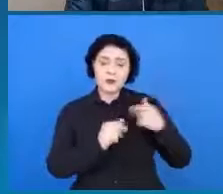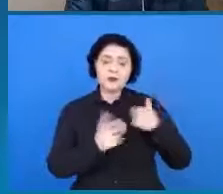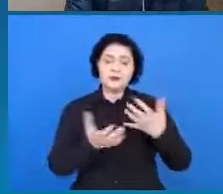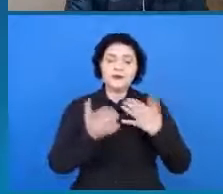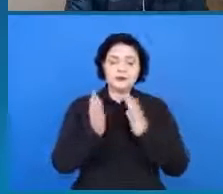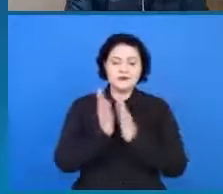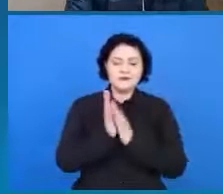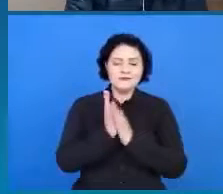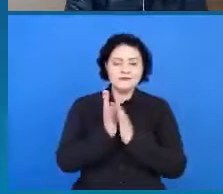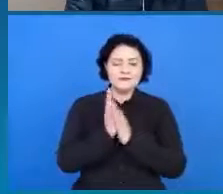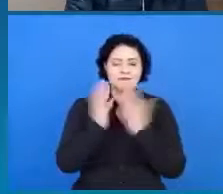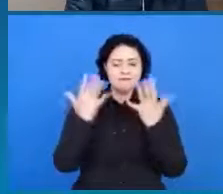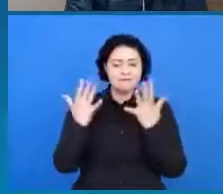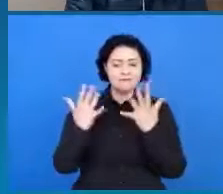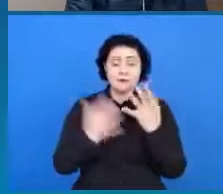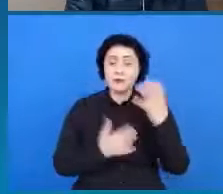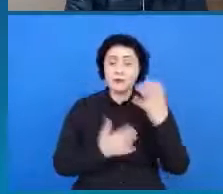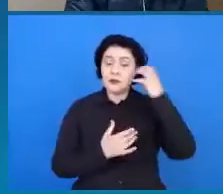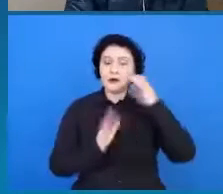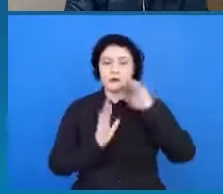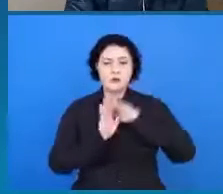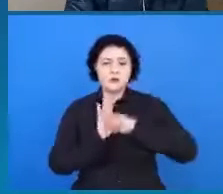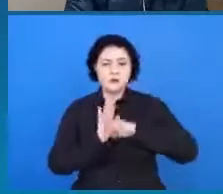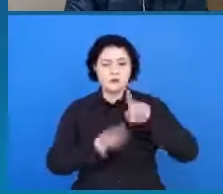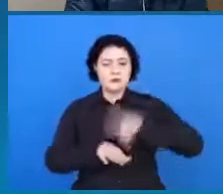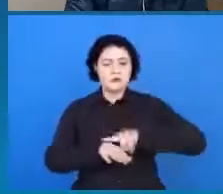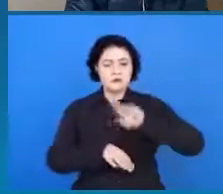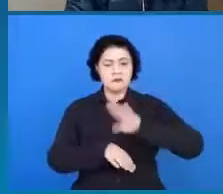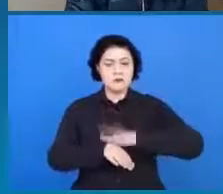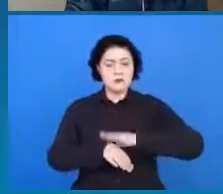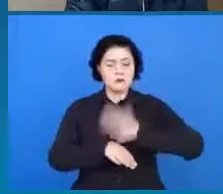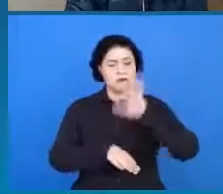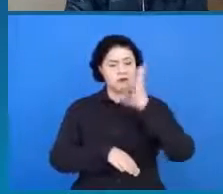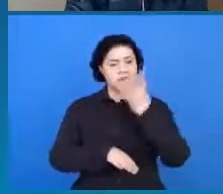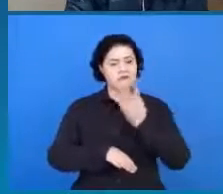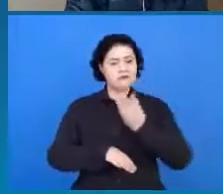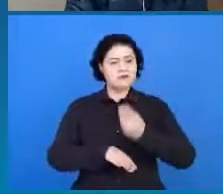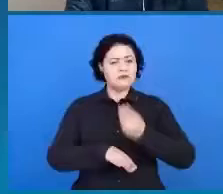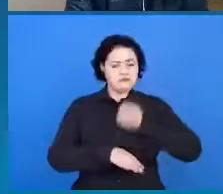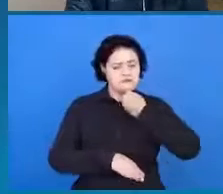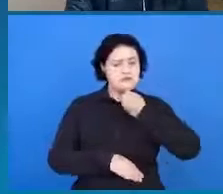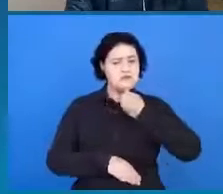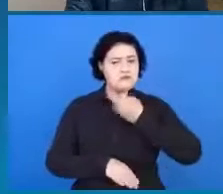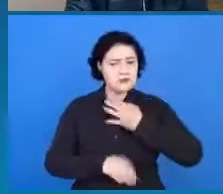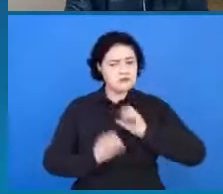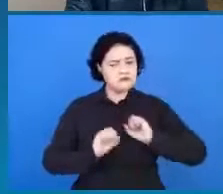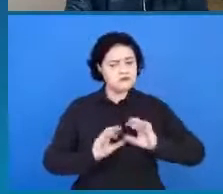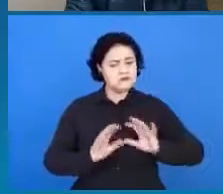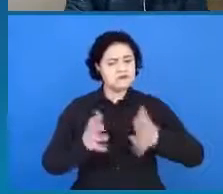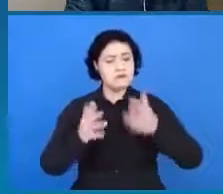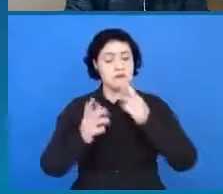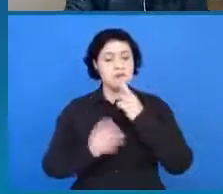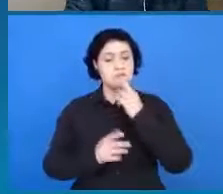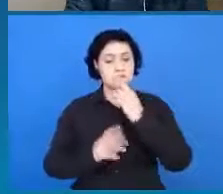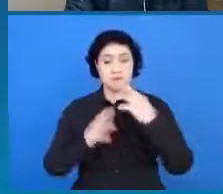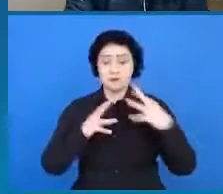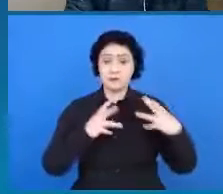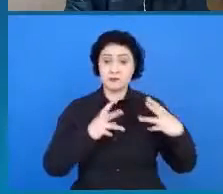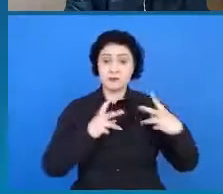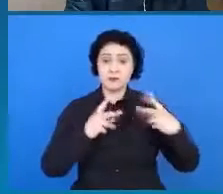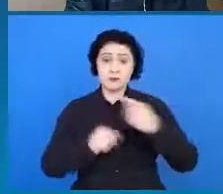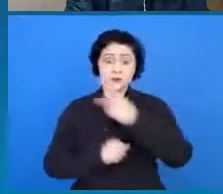rádio pela iniciativa esse programa Momento Espírita é muito bom vai trazer grandes resultados para todos os